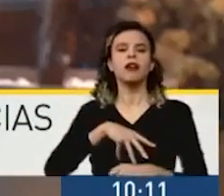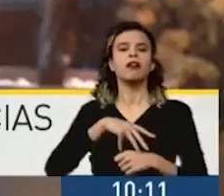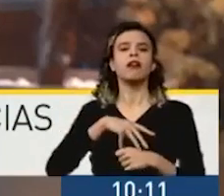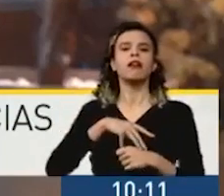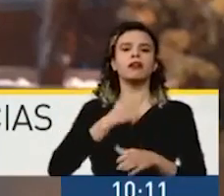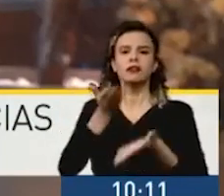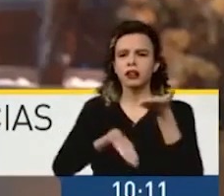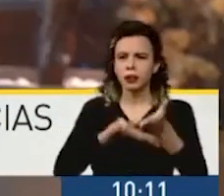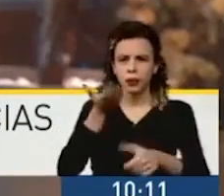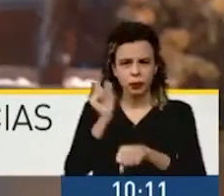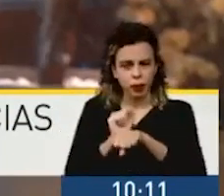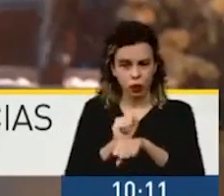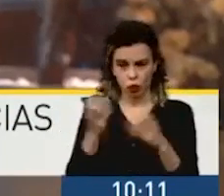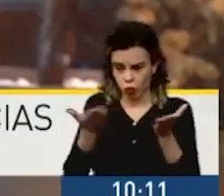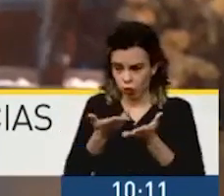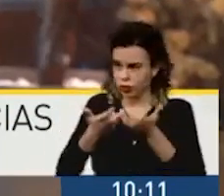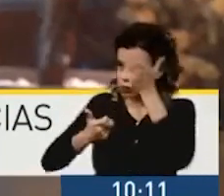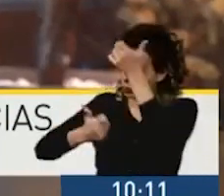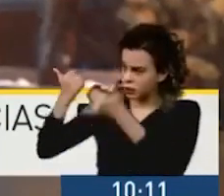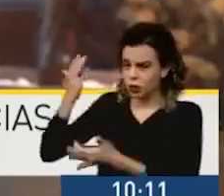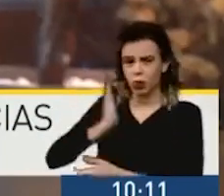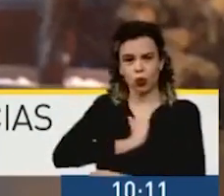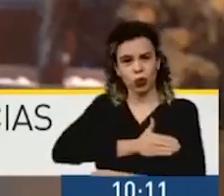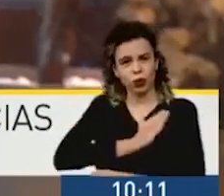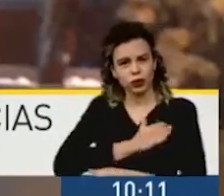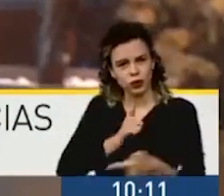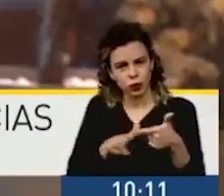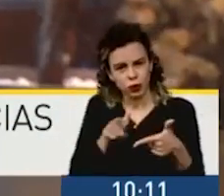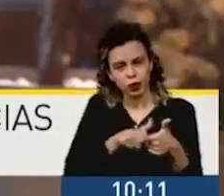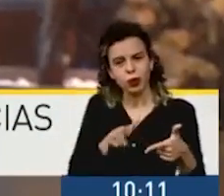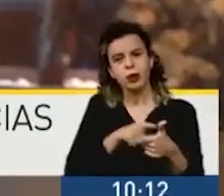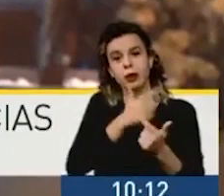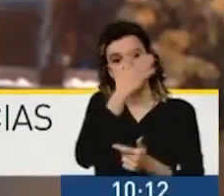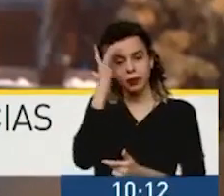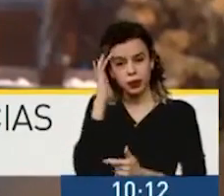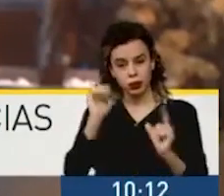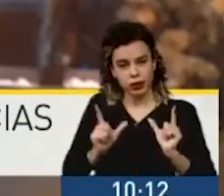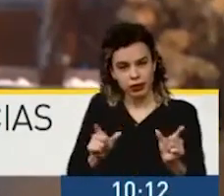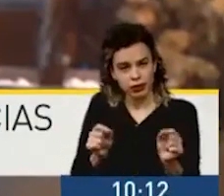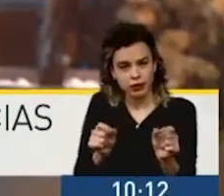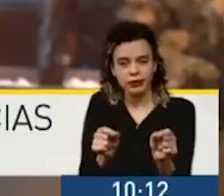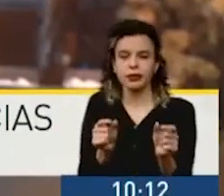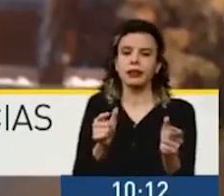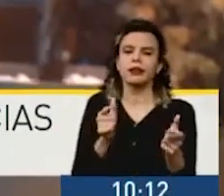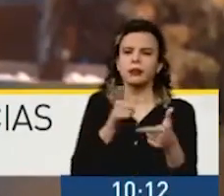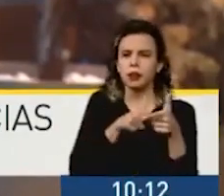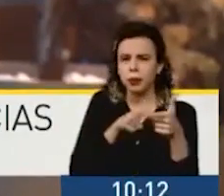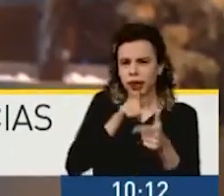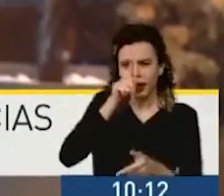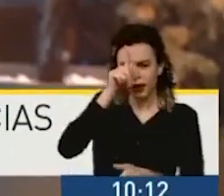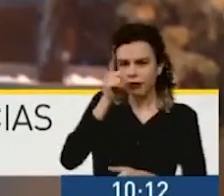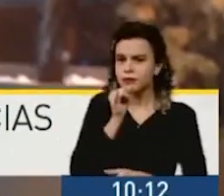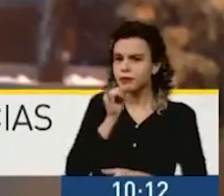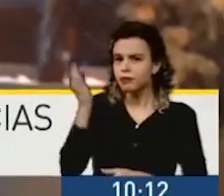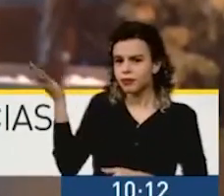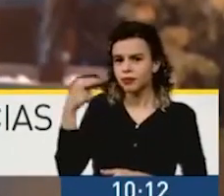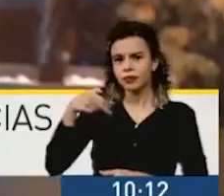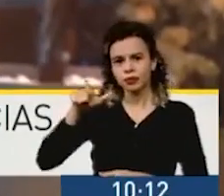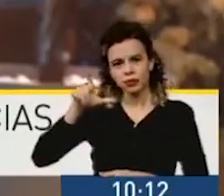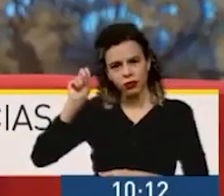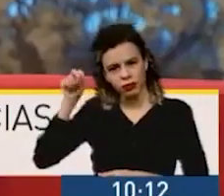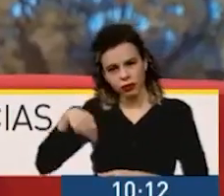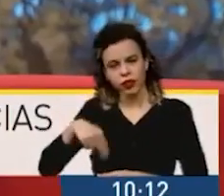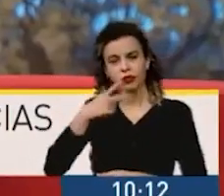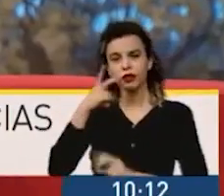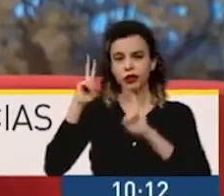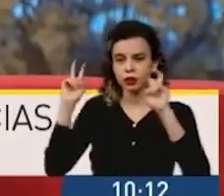de tratamentos, aí falamos aqui dos problemas cardíacos, pessoas se tratando de câncer, com problemas graves, como o Dr. Nelson Liboni citou, um